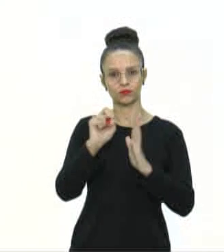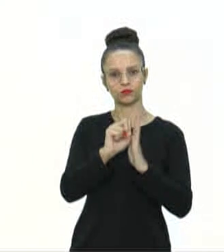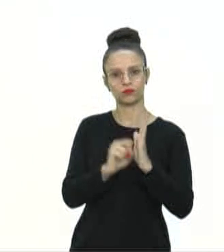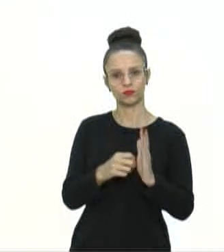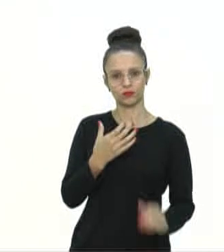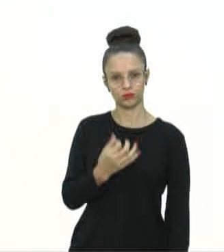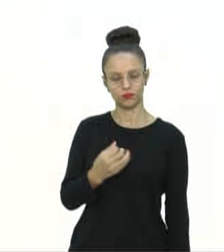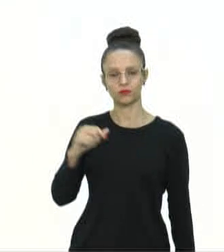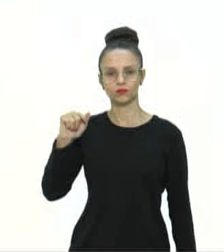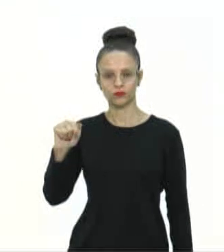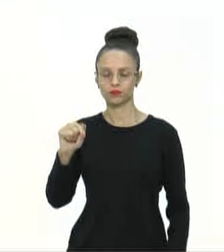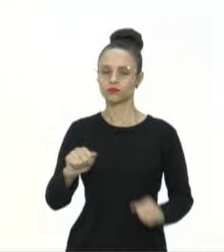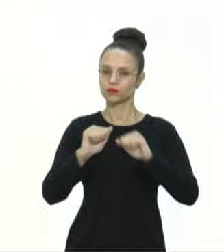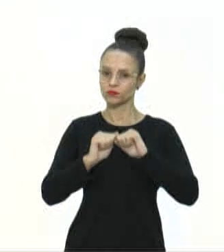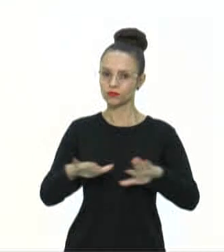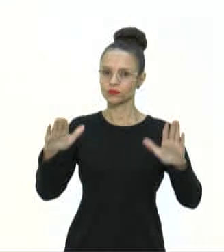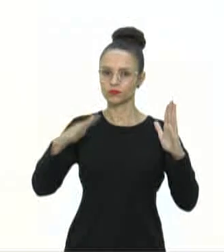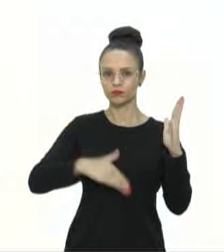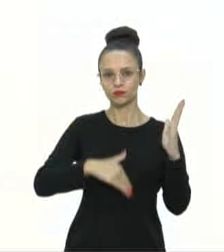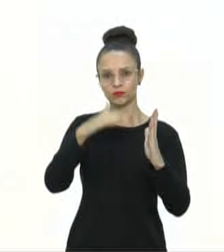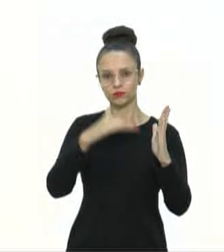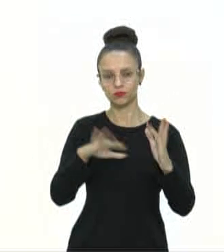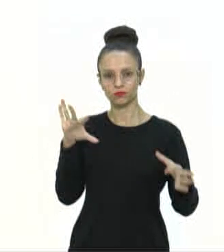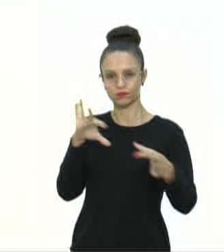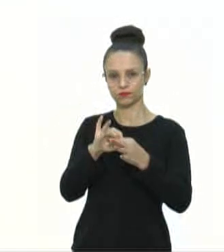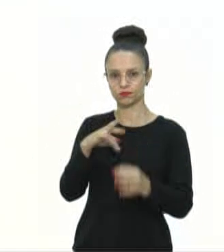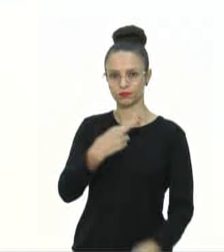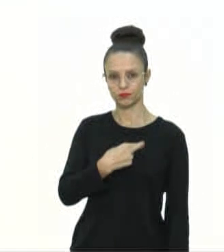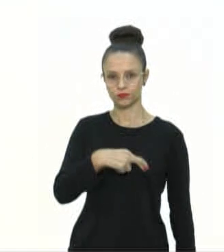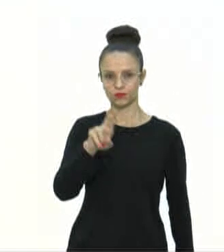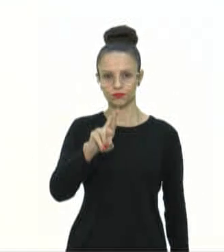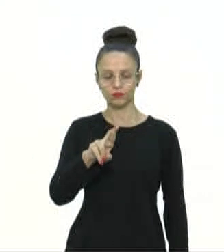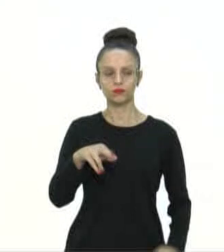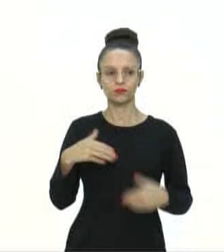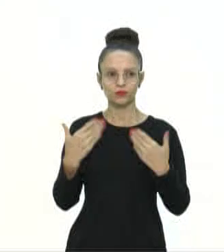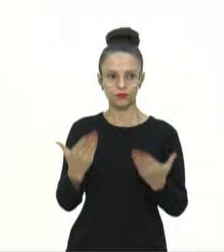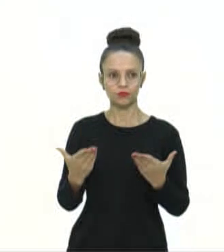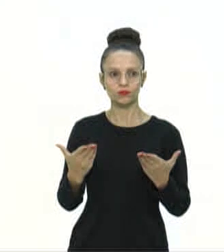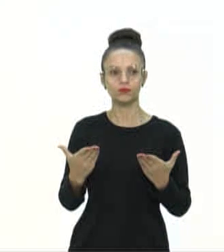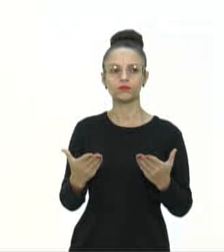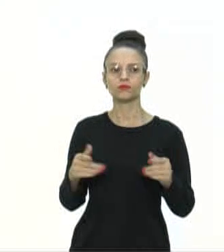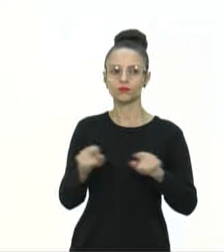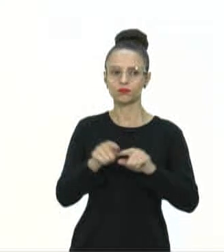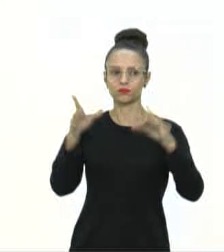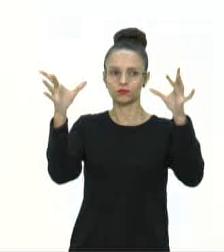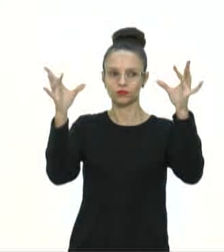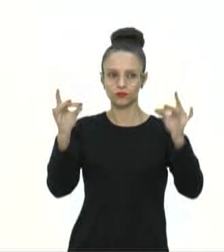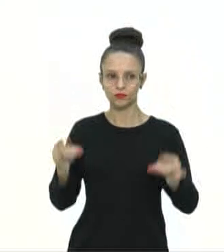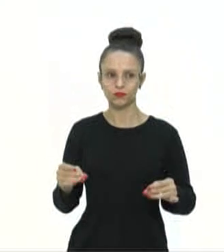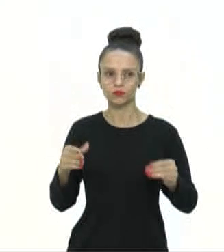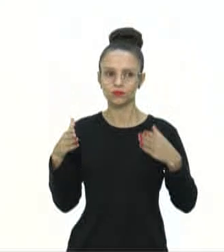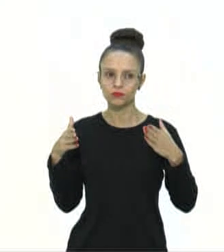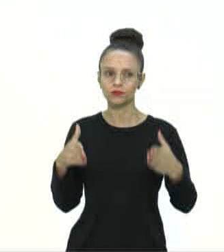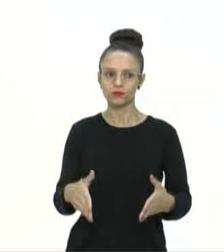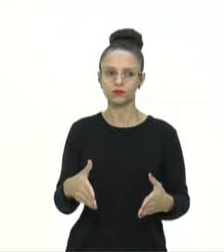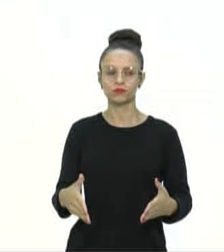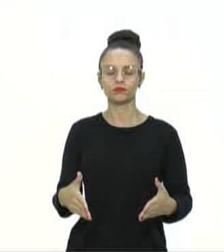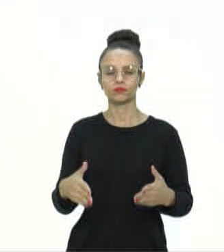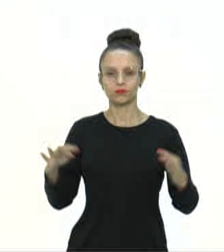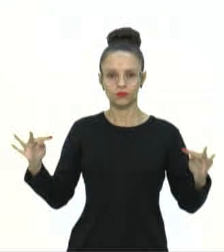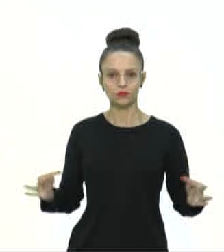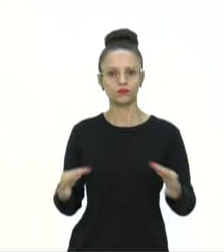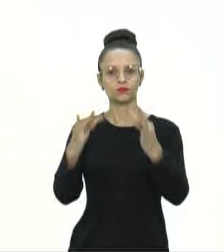7, floresceu a pintura com motivos religiosos e ornamentavam os múltiplos